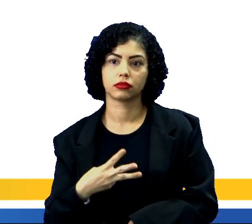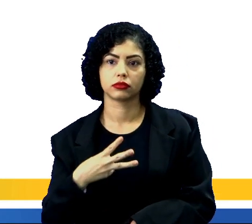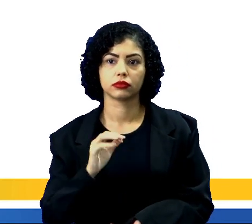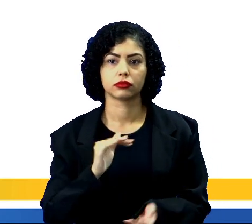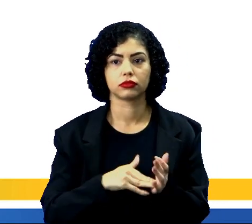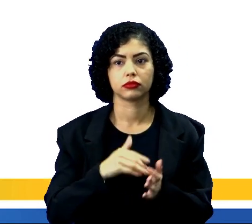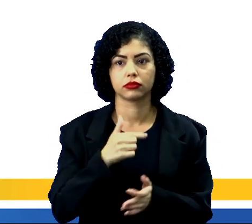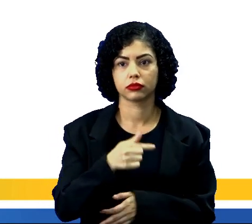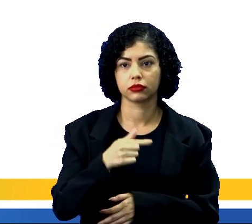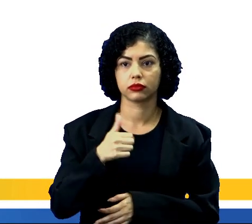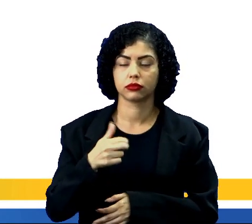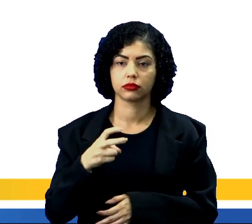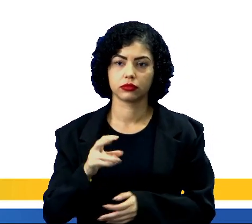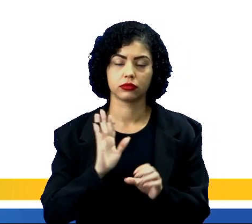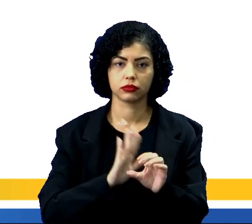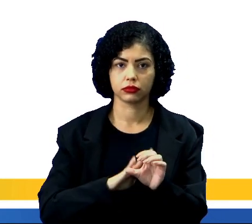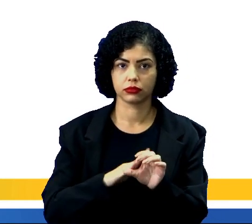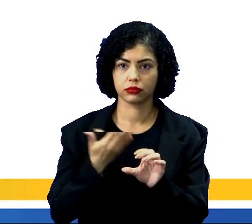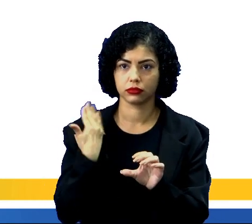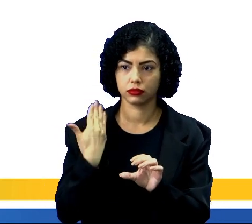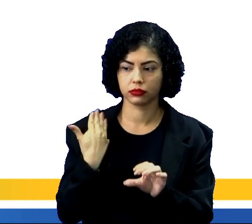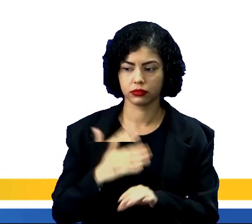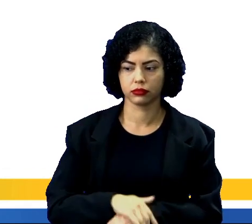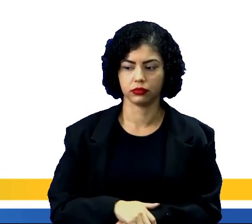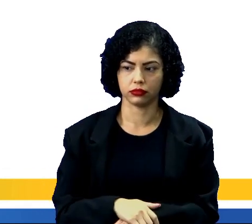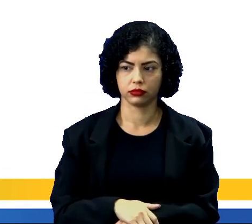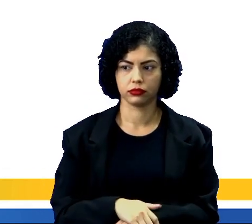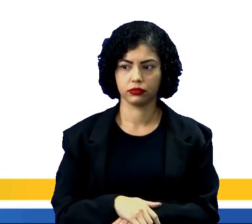753 a 715 a.C.